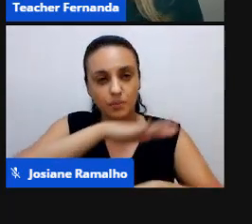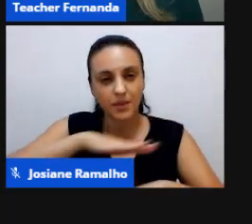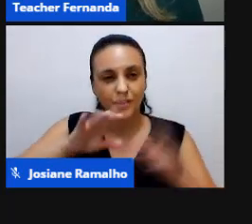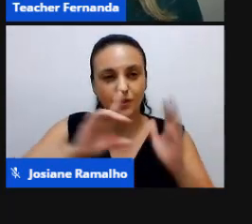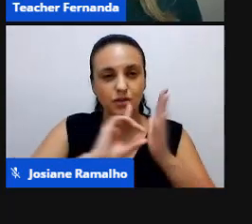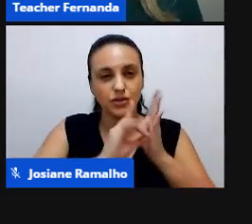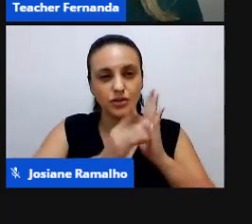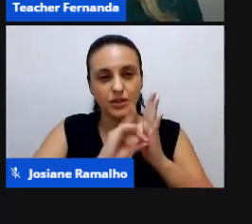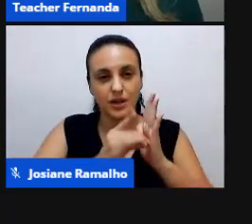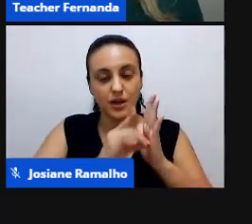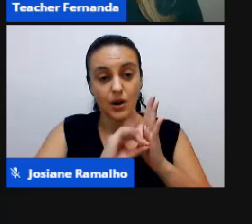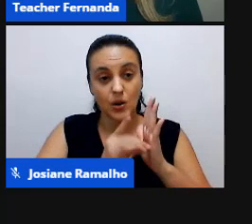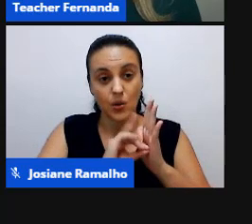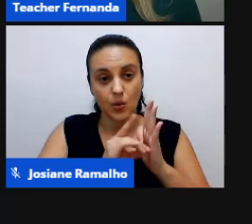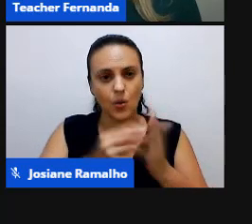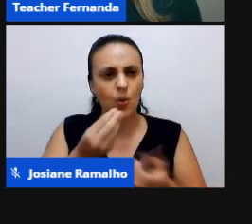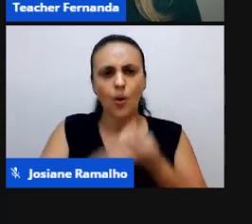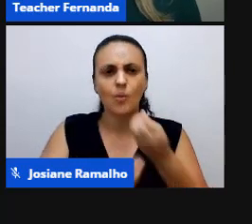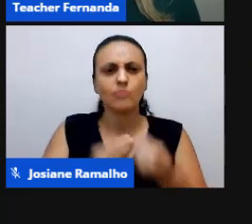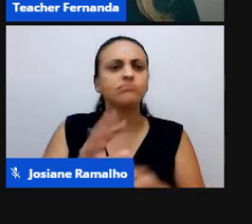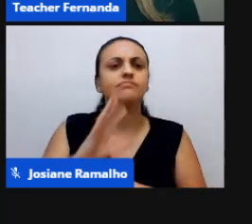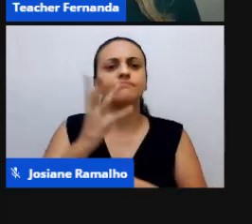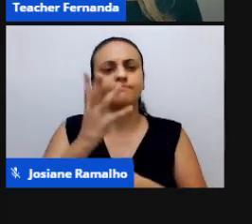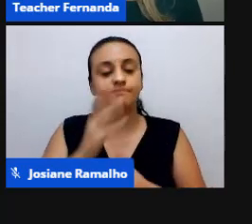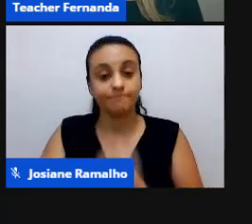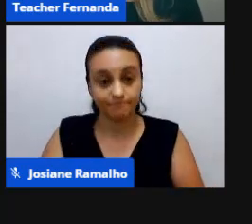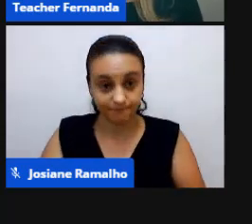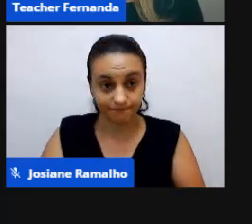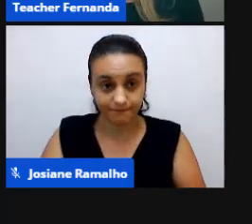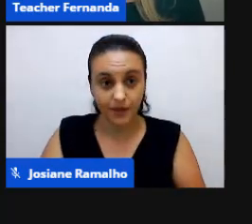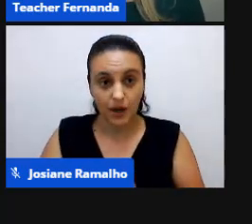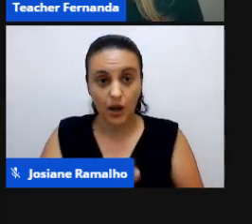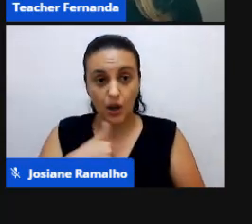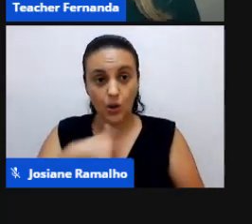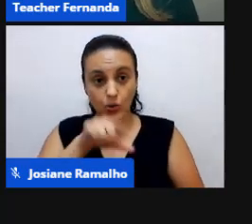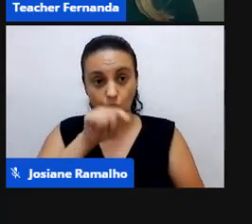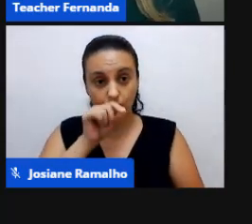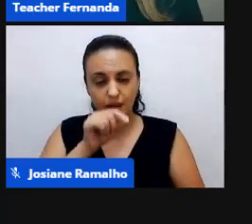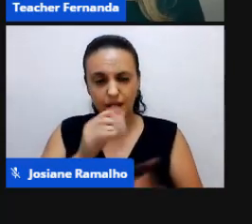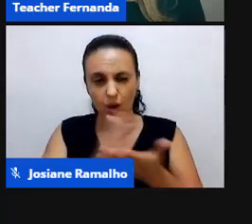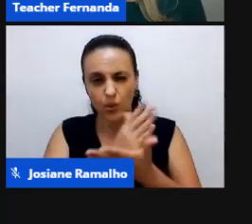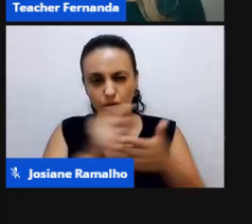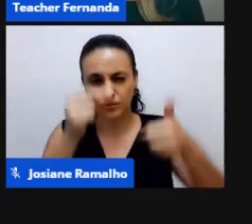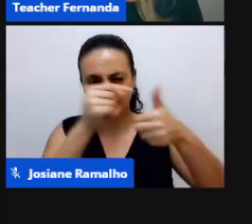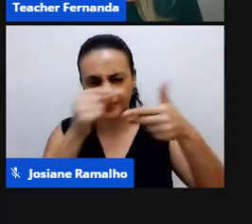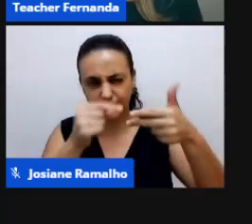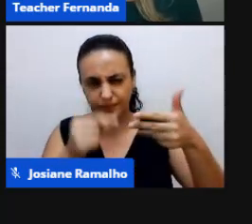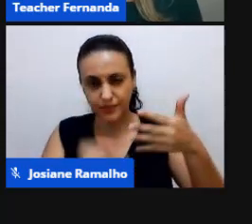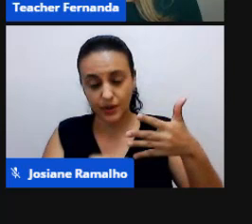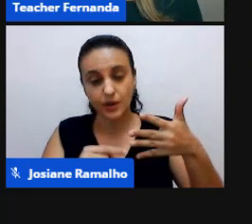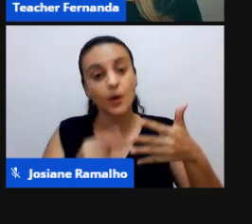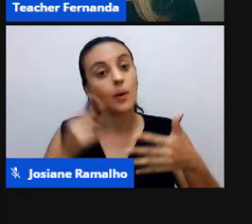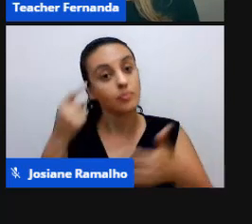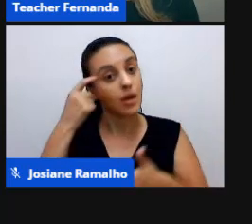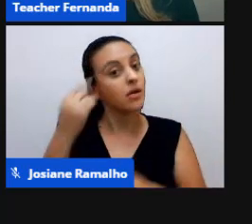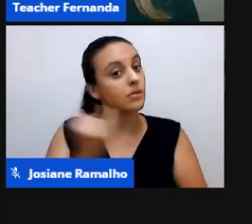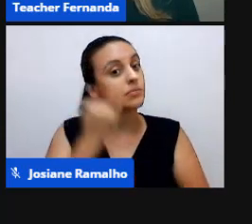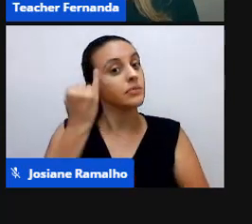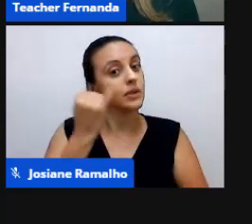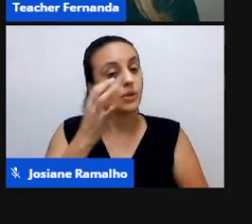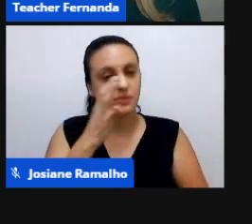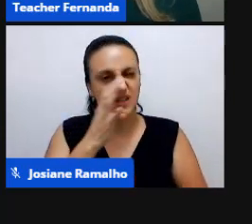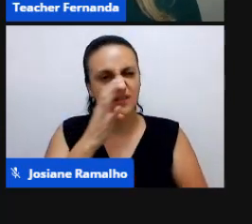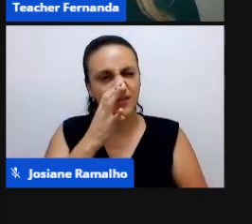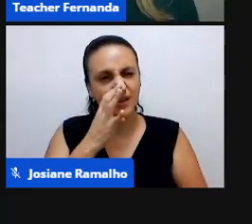vivendo? Eu ressaltei alguns pontos aqui que eu considero muito importante, levando em conta este momento que nós estamos vivendo.